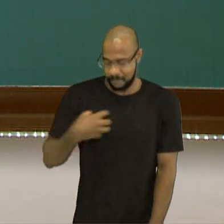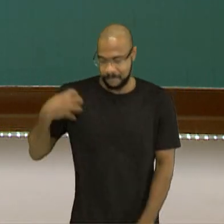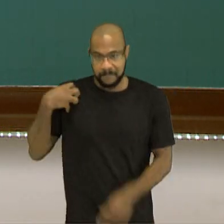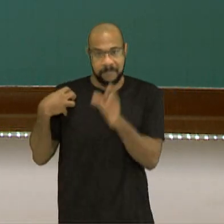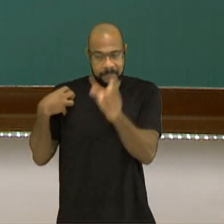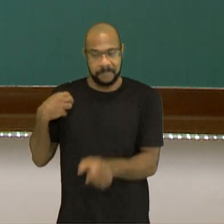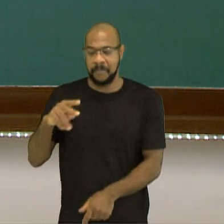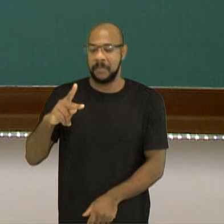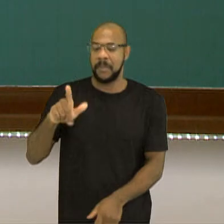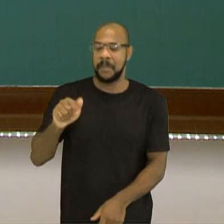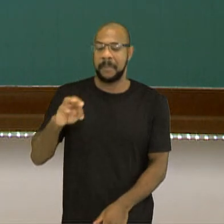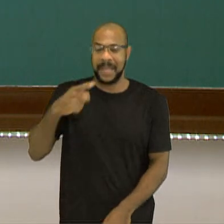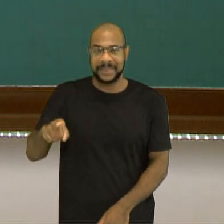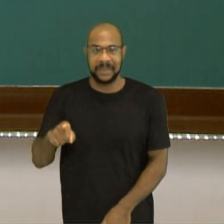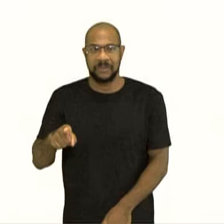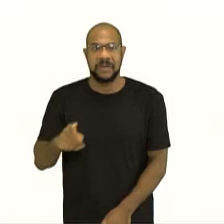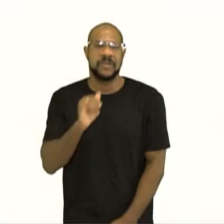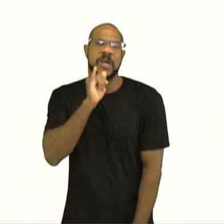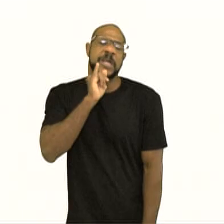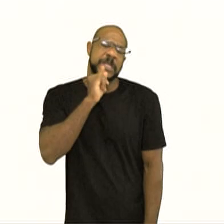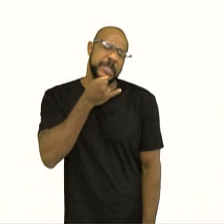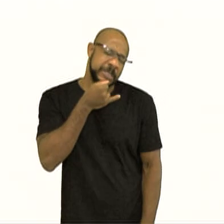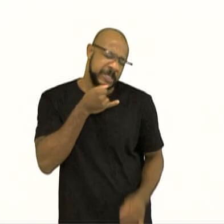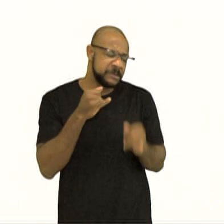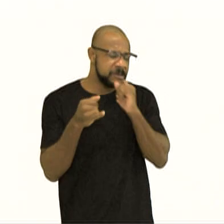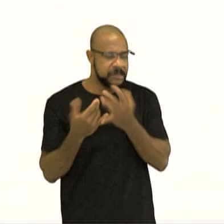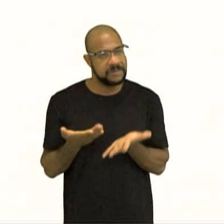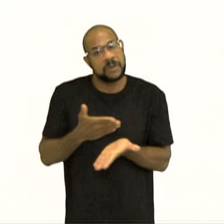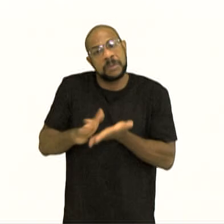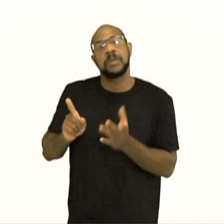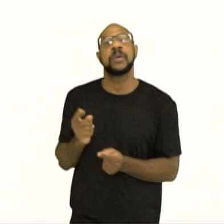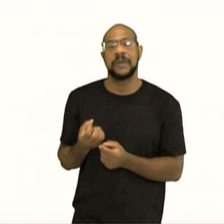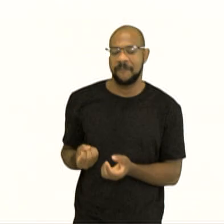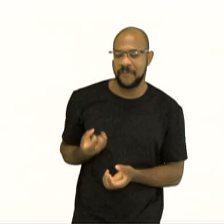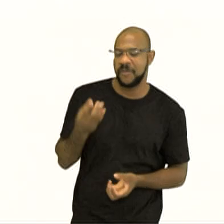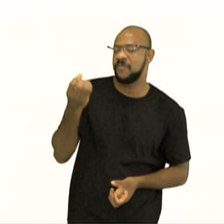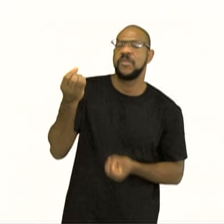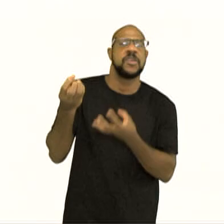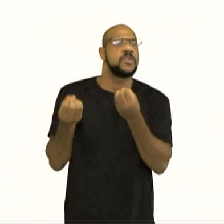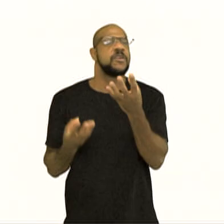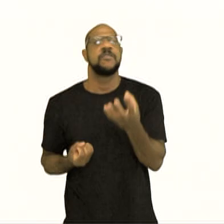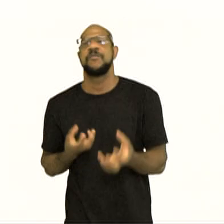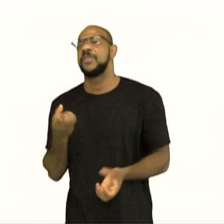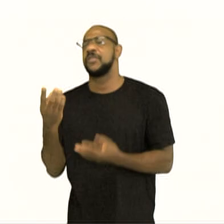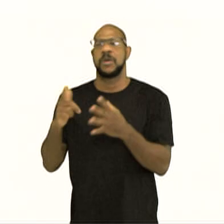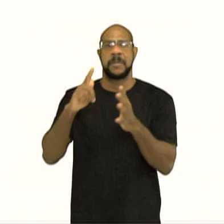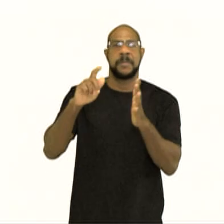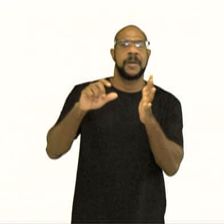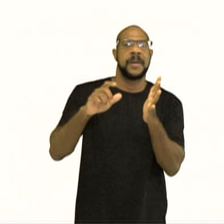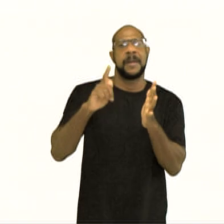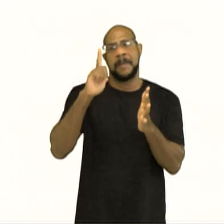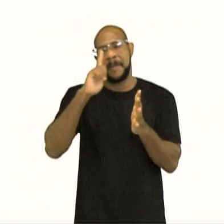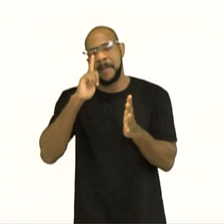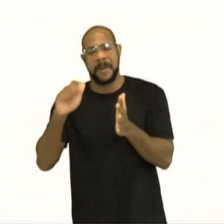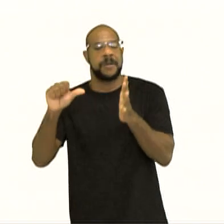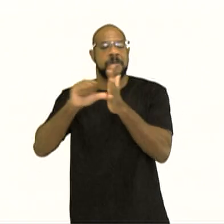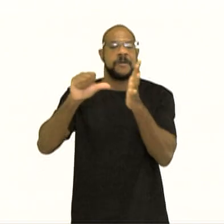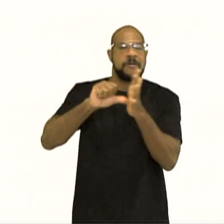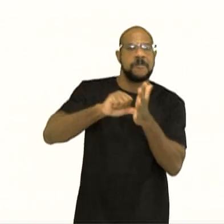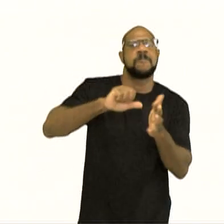evento através das suas viagens. Então, Platão viajou muito por toda a Grécia, pelo